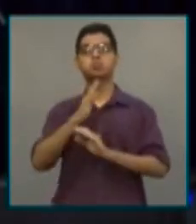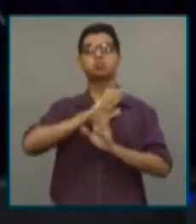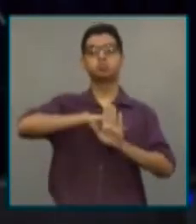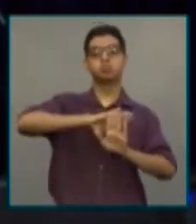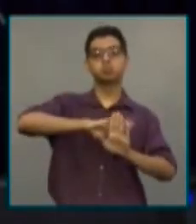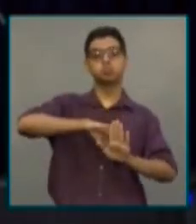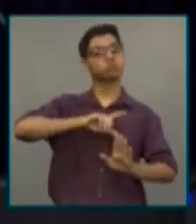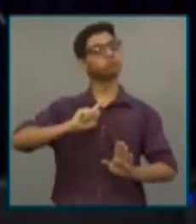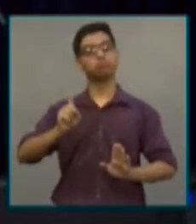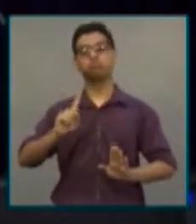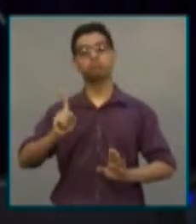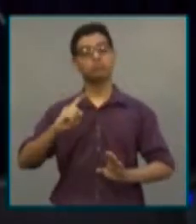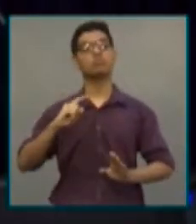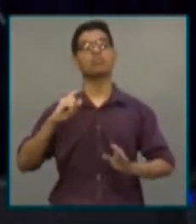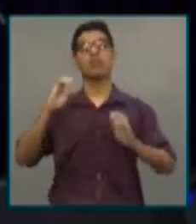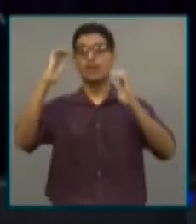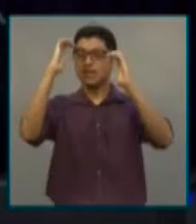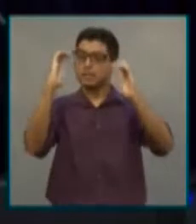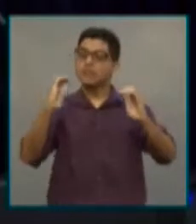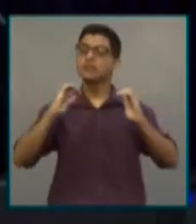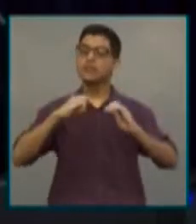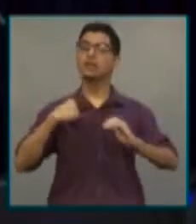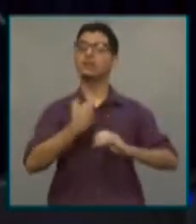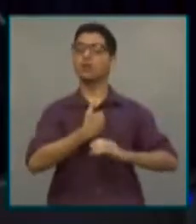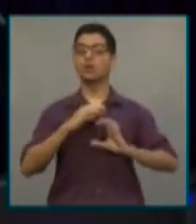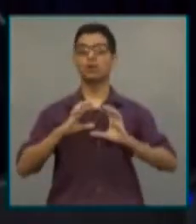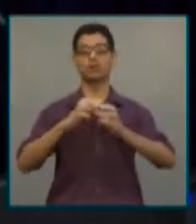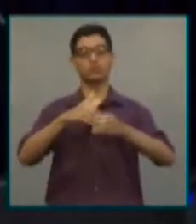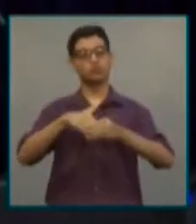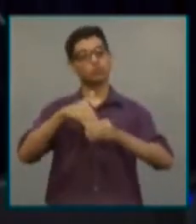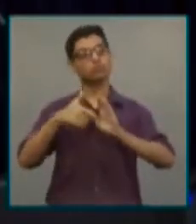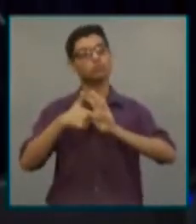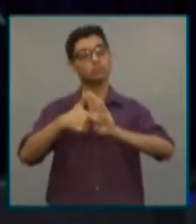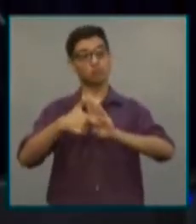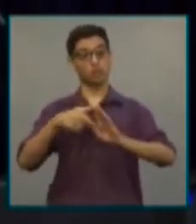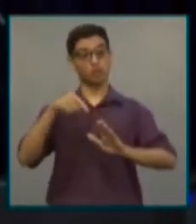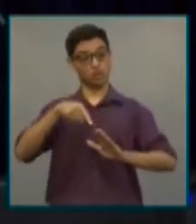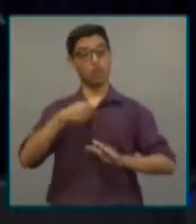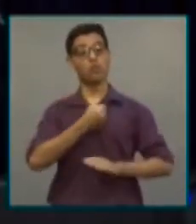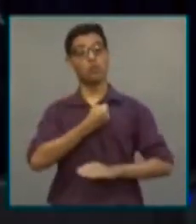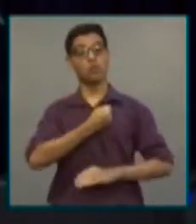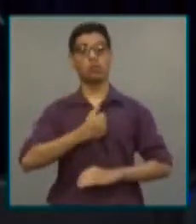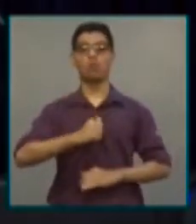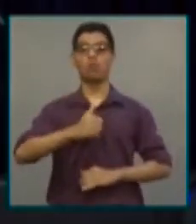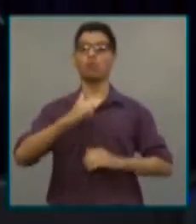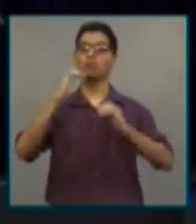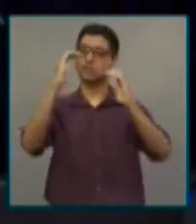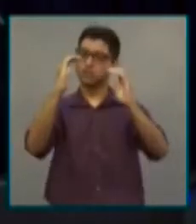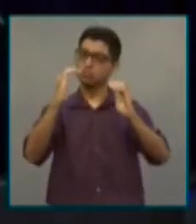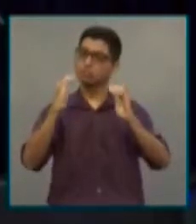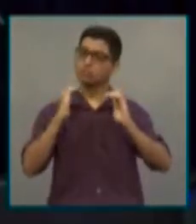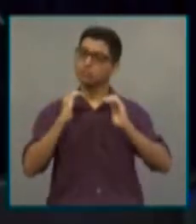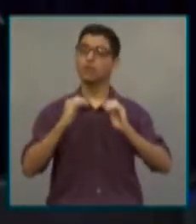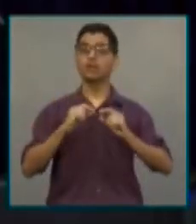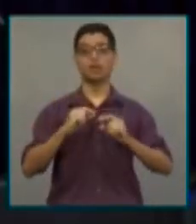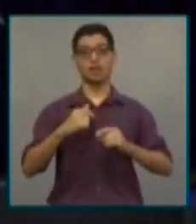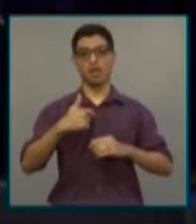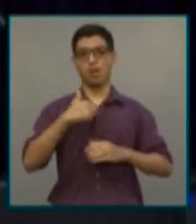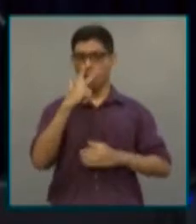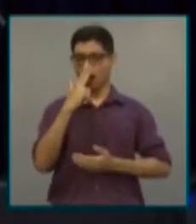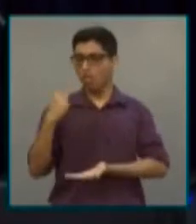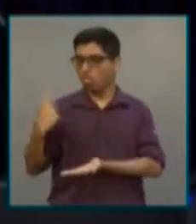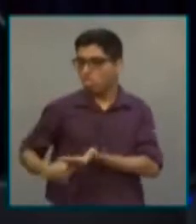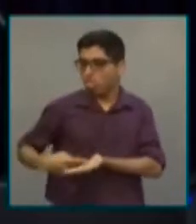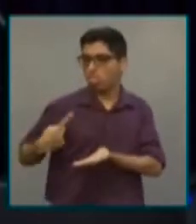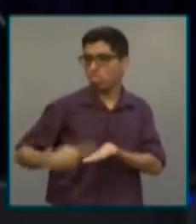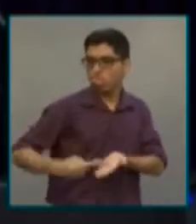Respeite a nossa candidatura. A nossa chapa é a 11 e merece respeito. Não fiz acordo com nenhum